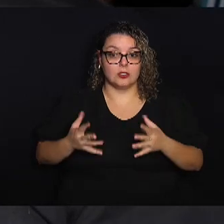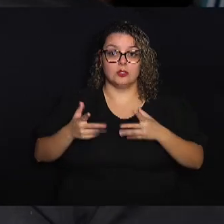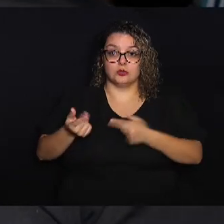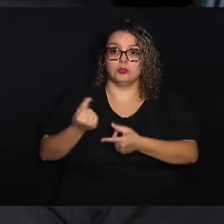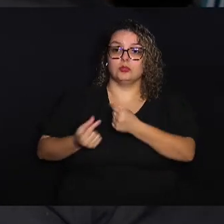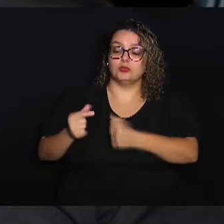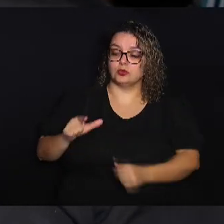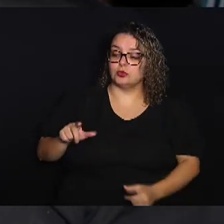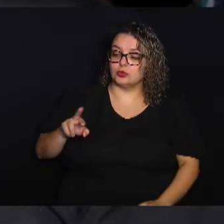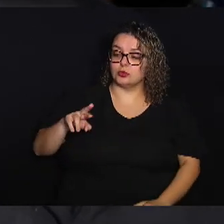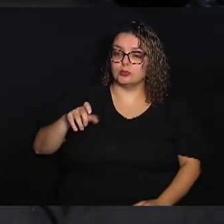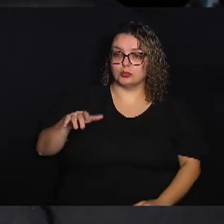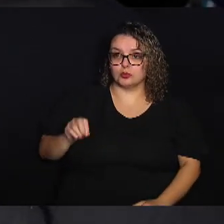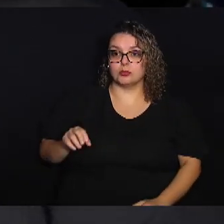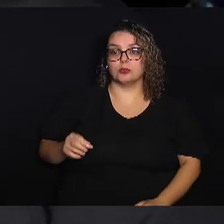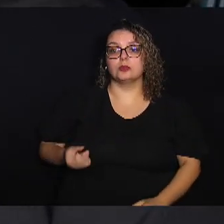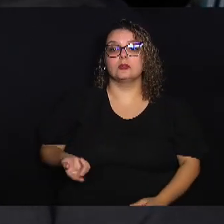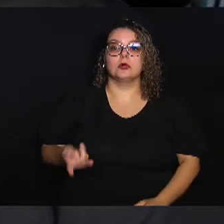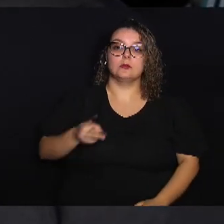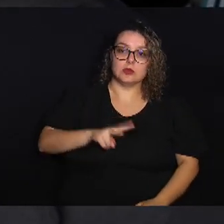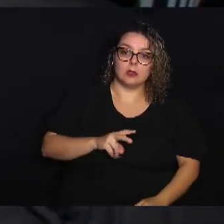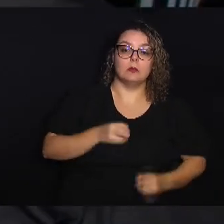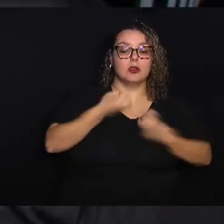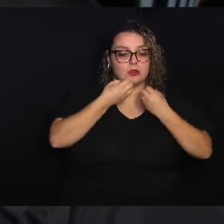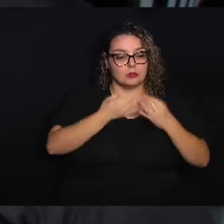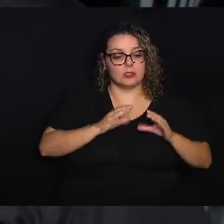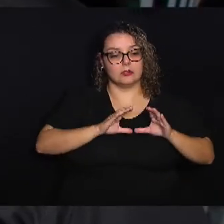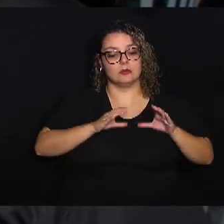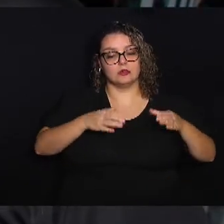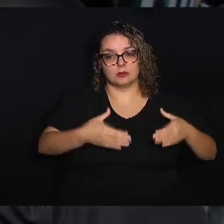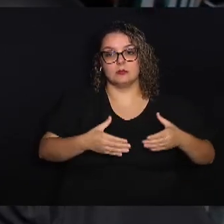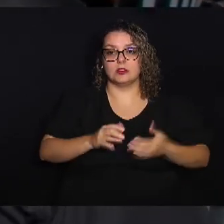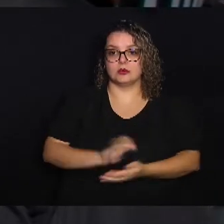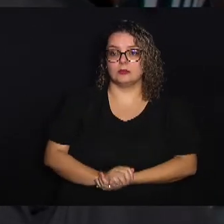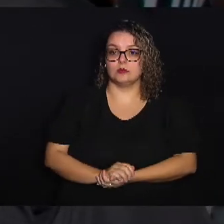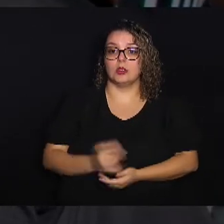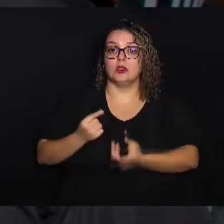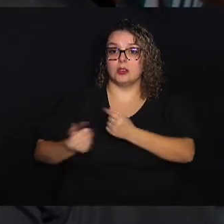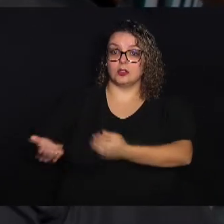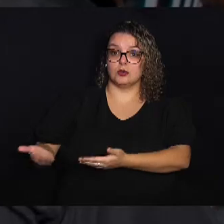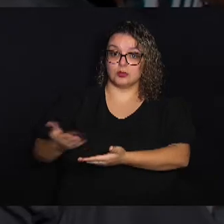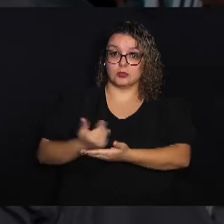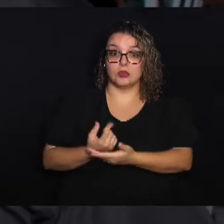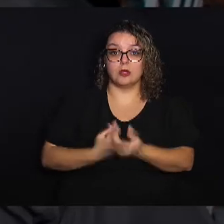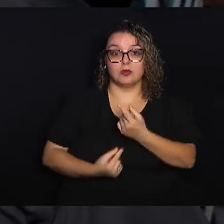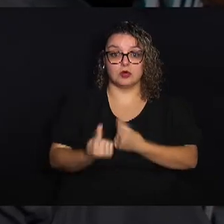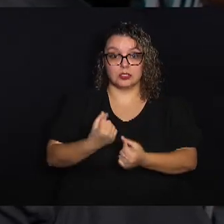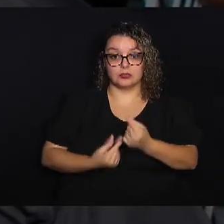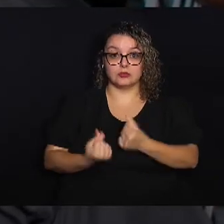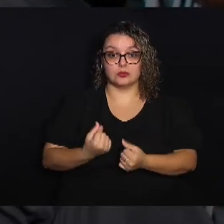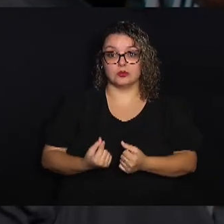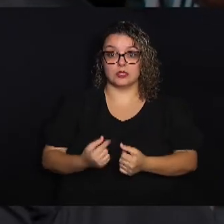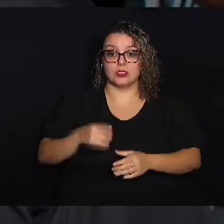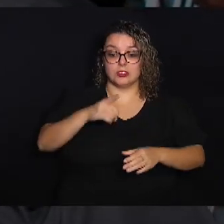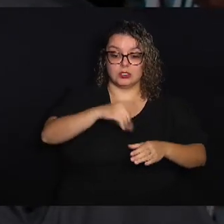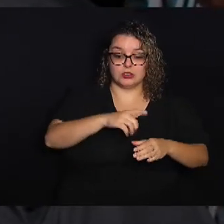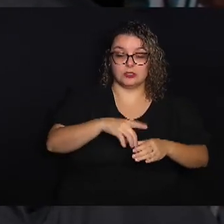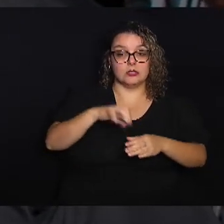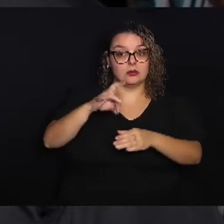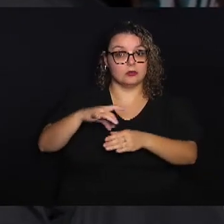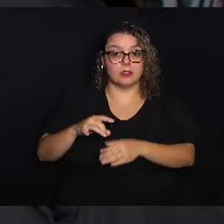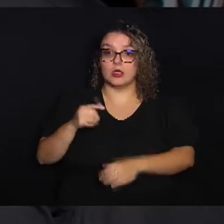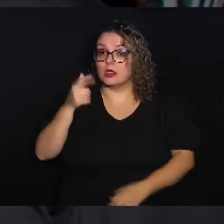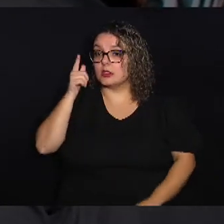da festa é revertido para o bem da comunidade. A nossa arrecadação financeira, dízimo e coleta,